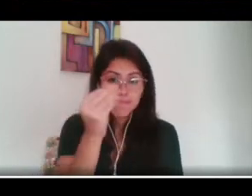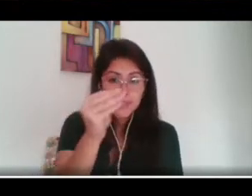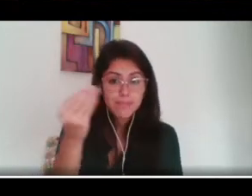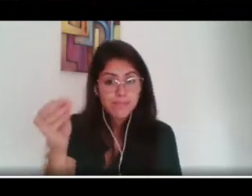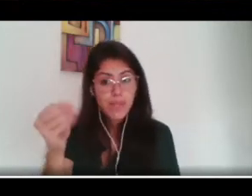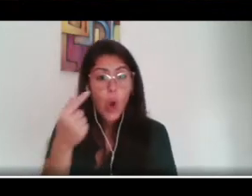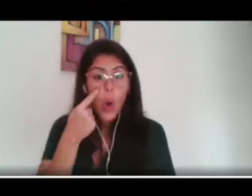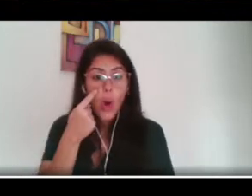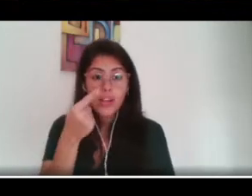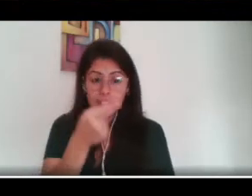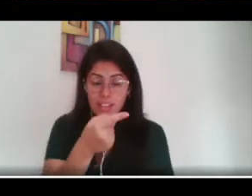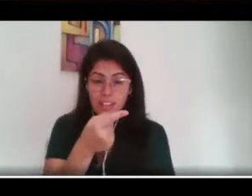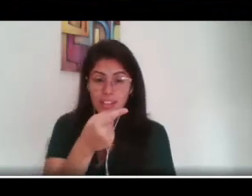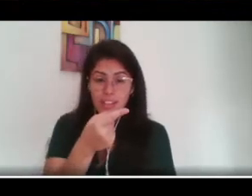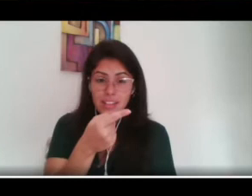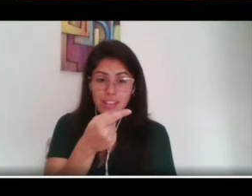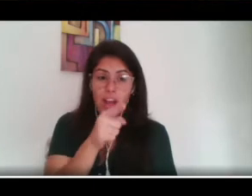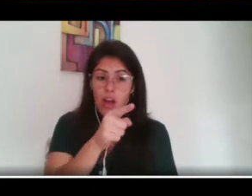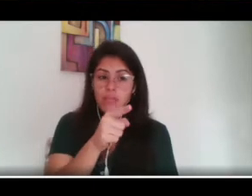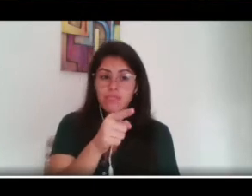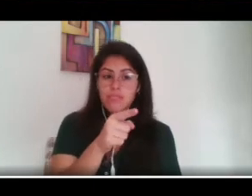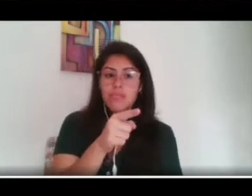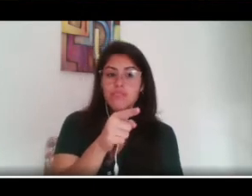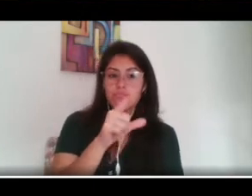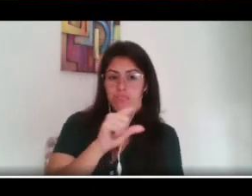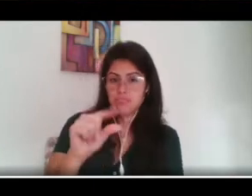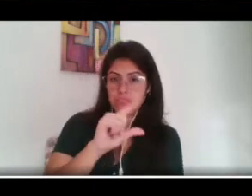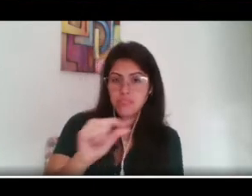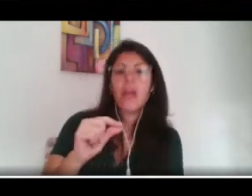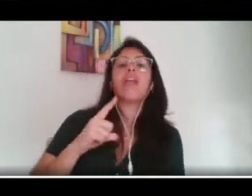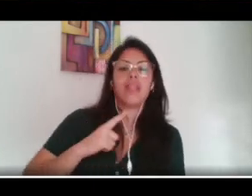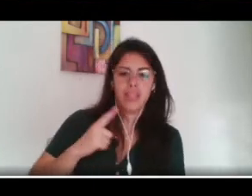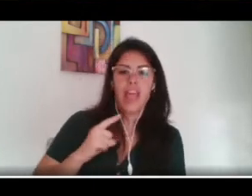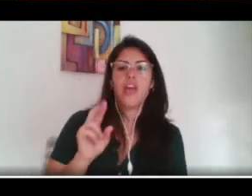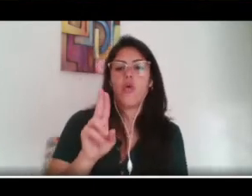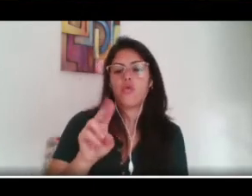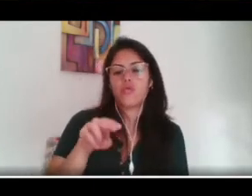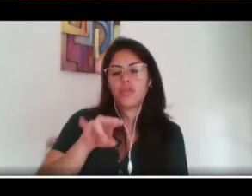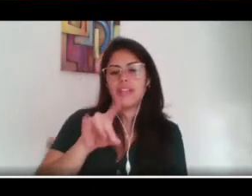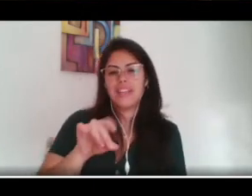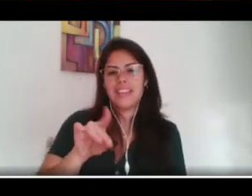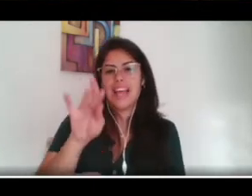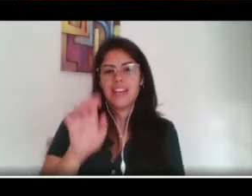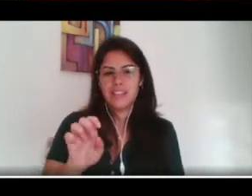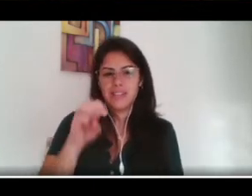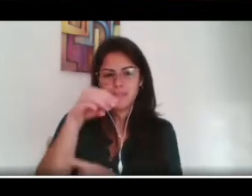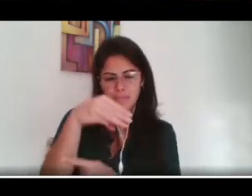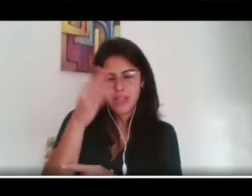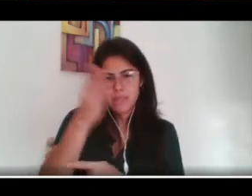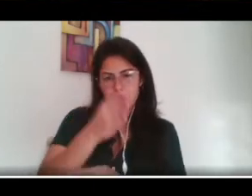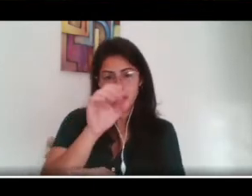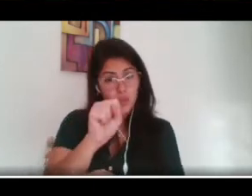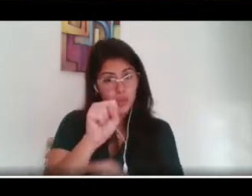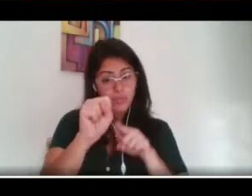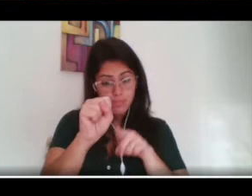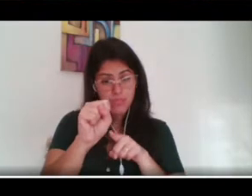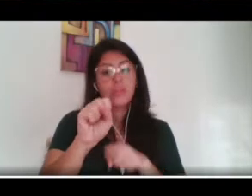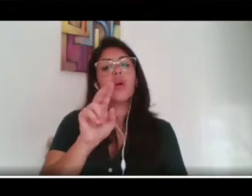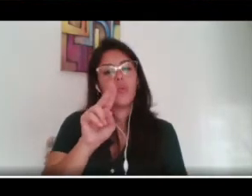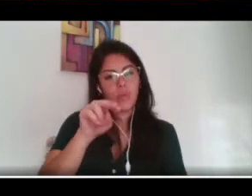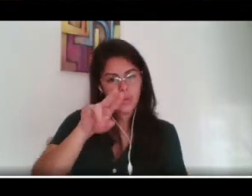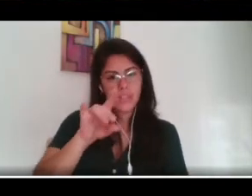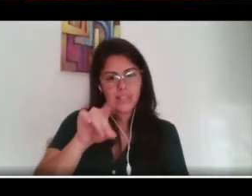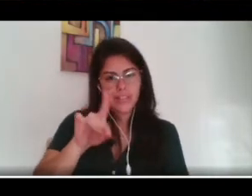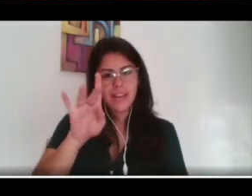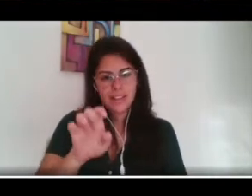unidade. Essa outra coisa aqui, ó, que multiplica o tempo ao quadrado, também dá unidade, tem unidade. E são